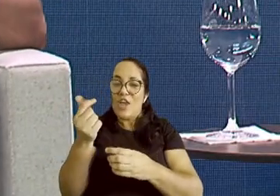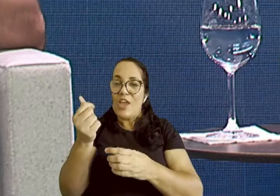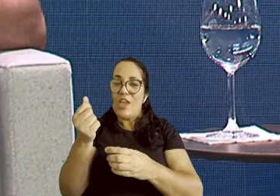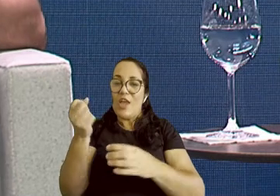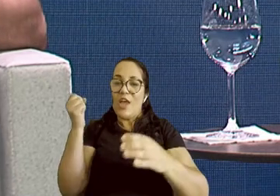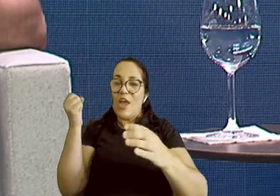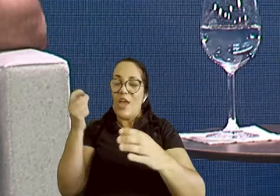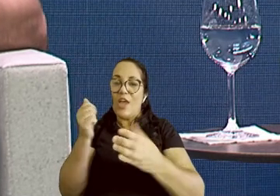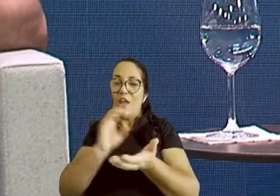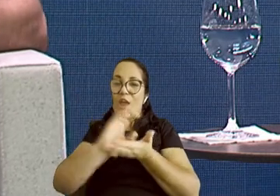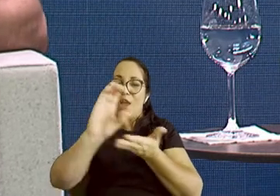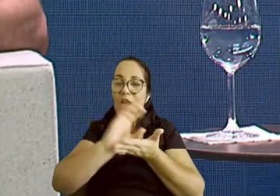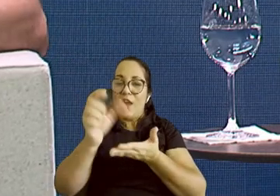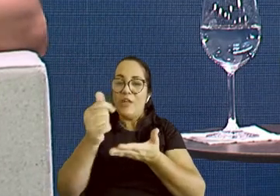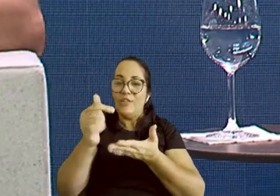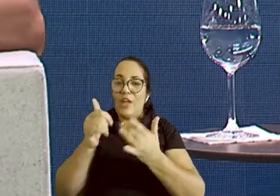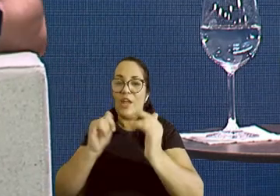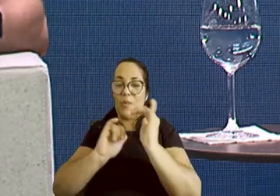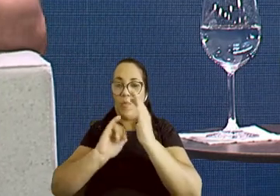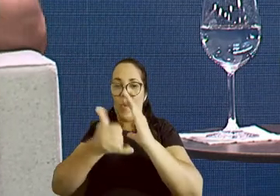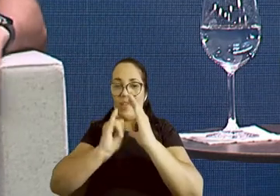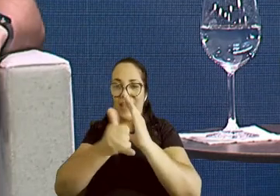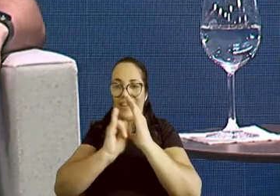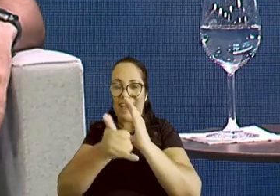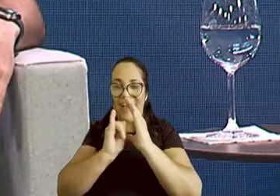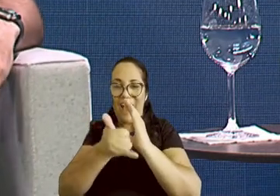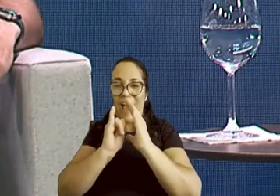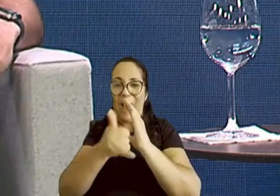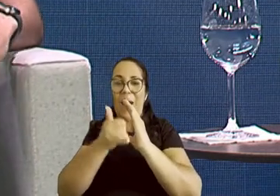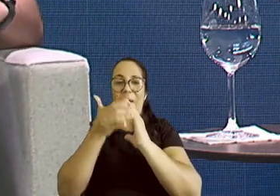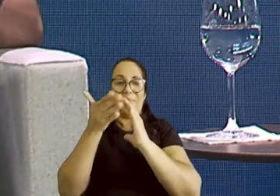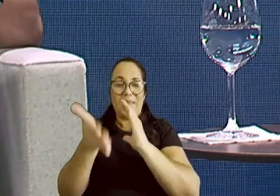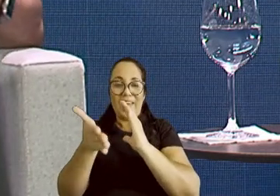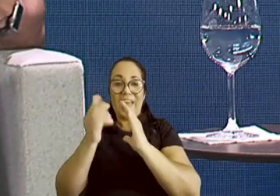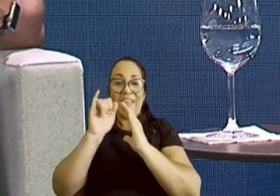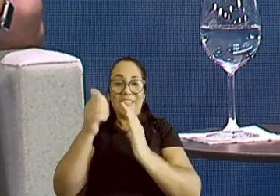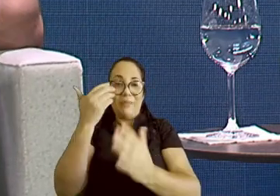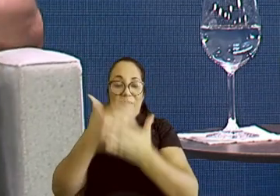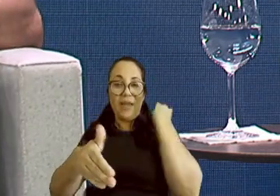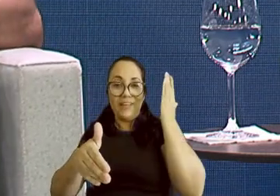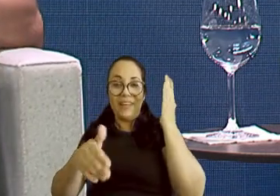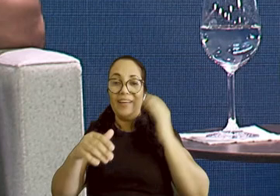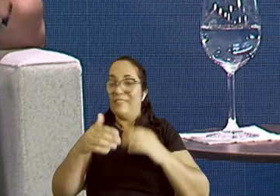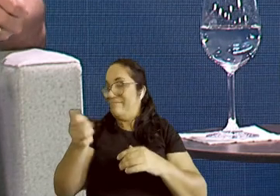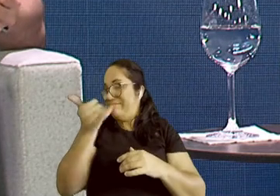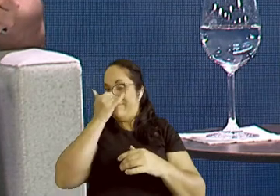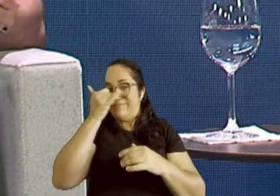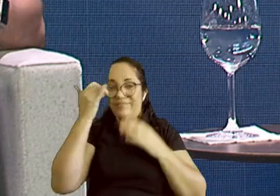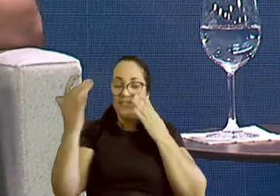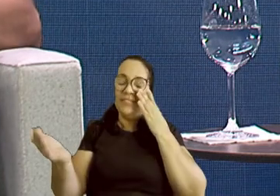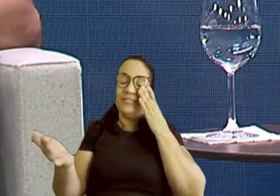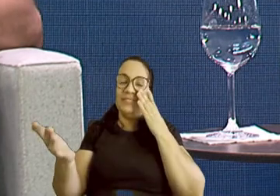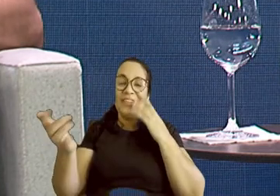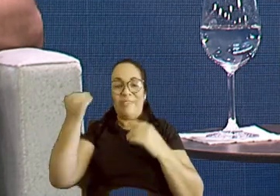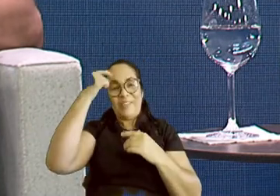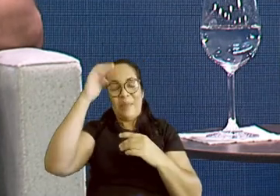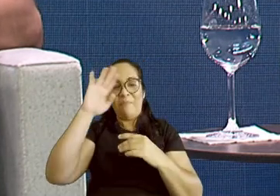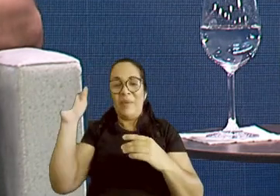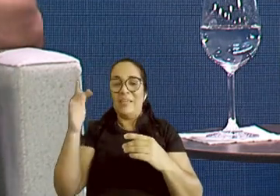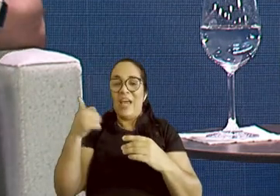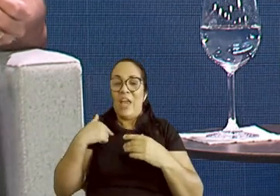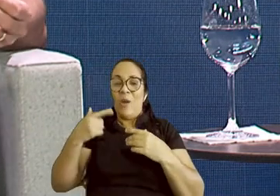problema fica todo para o empreendedor né o passivo tudo né então você acaba naquela situação assim Putz o cara colocou dinheiro eu tenho que gastar